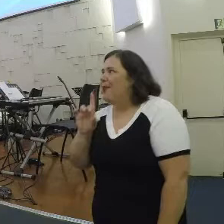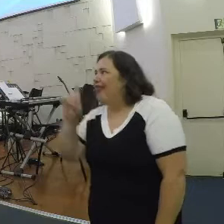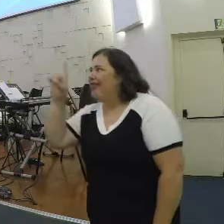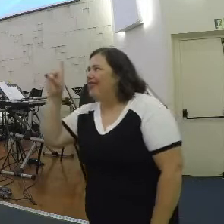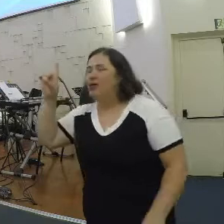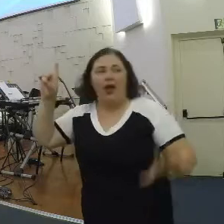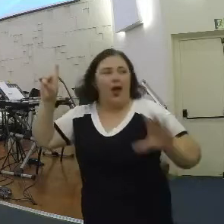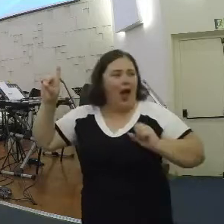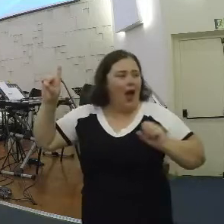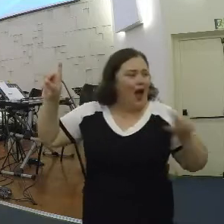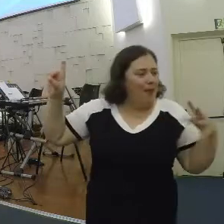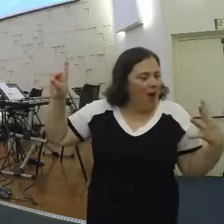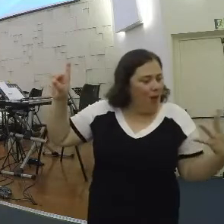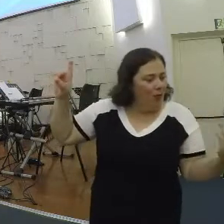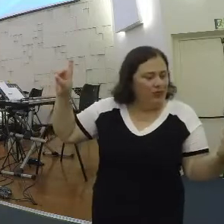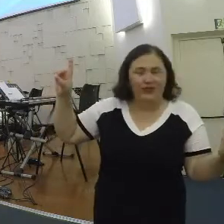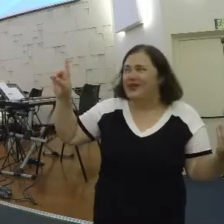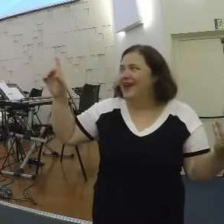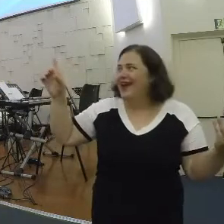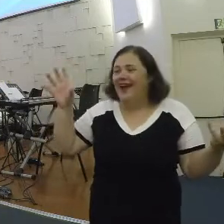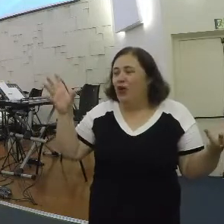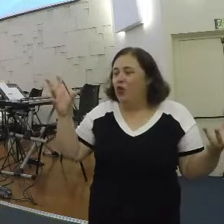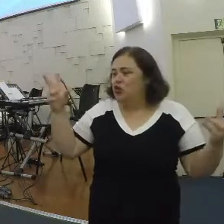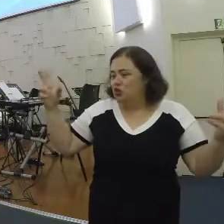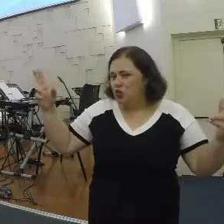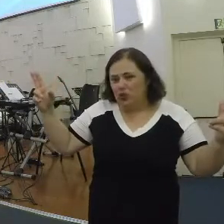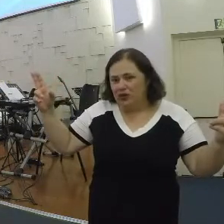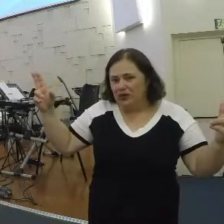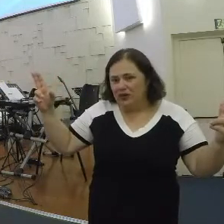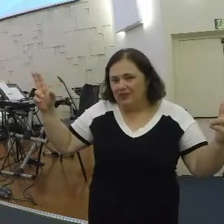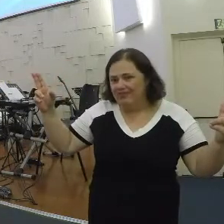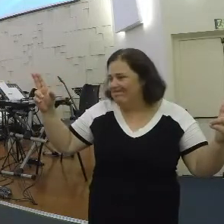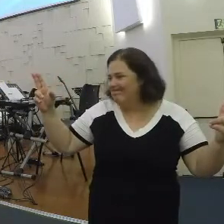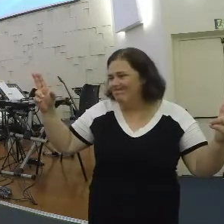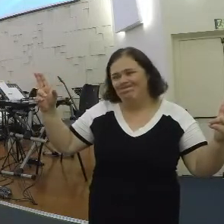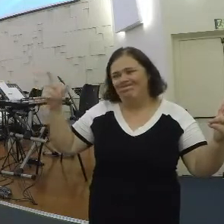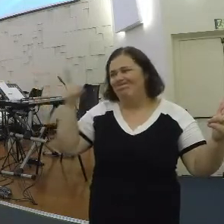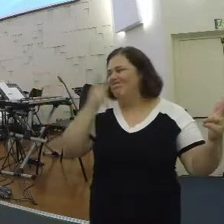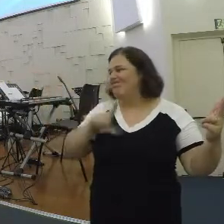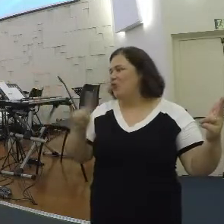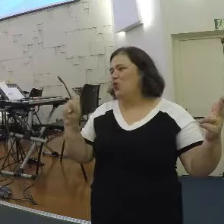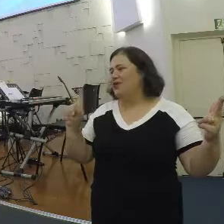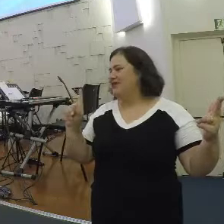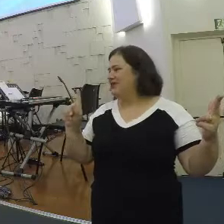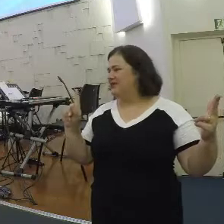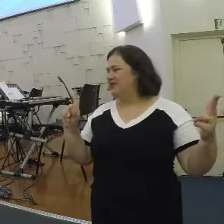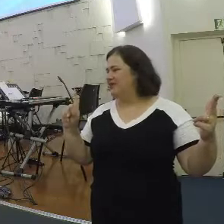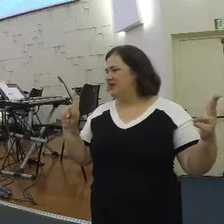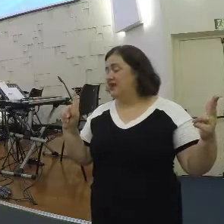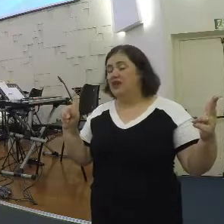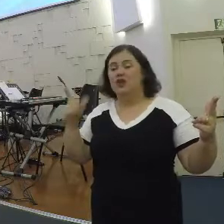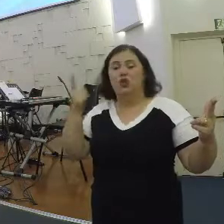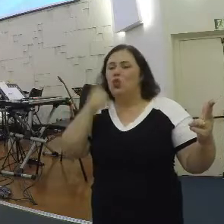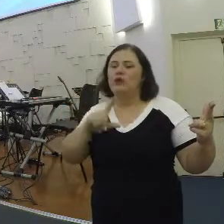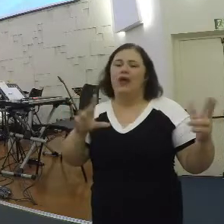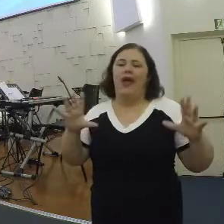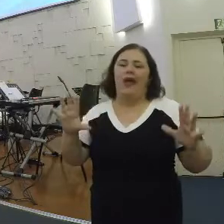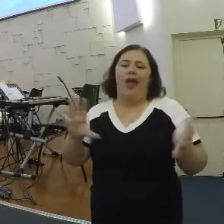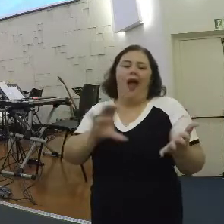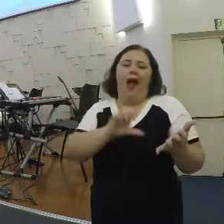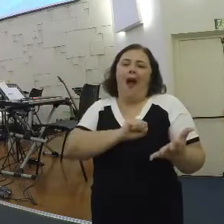com sucesso, com influência, com riquezas, com deleites deste mundo,